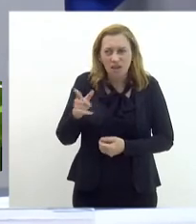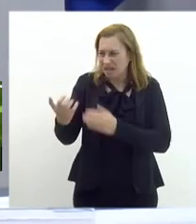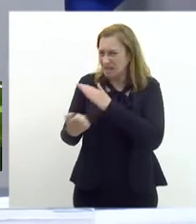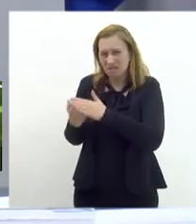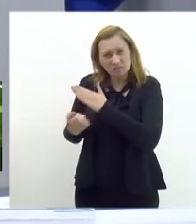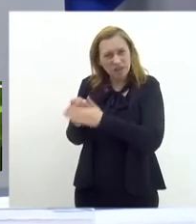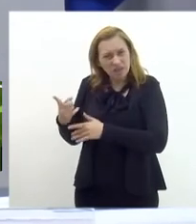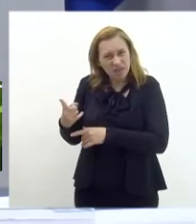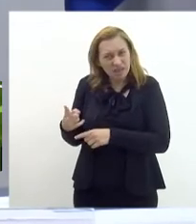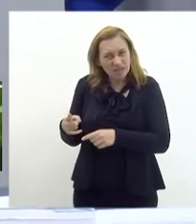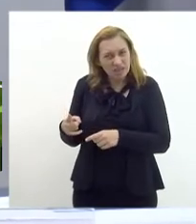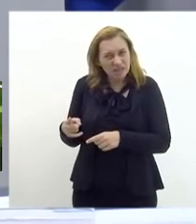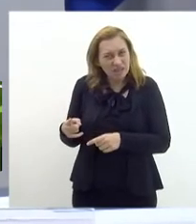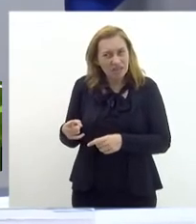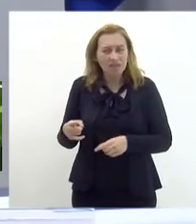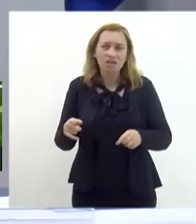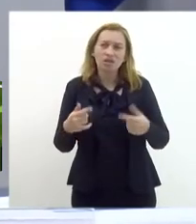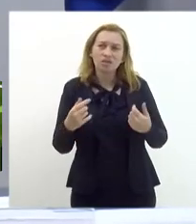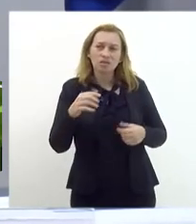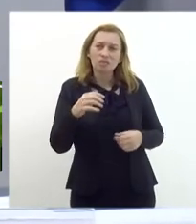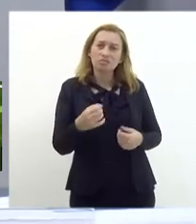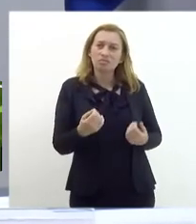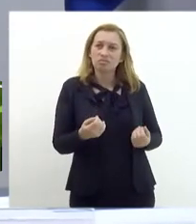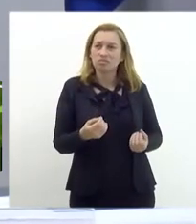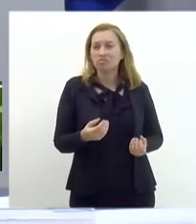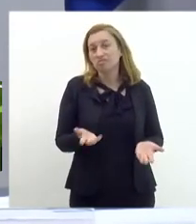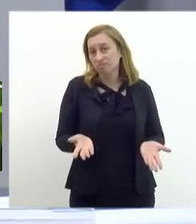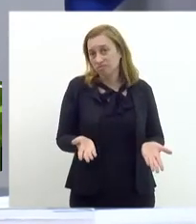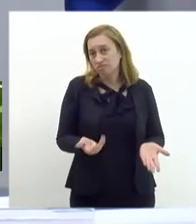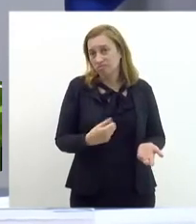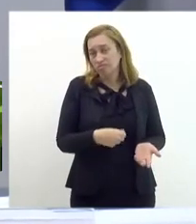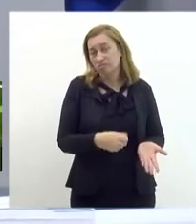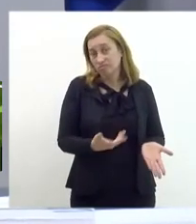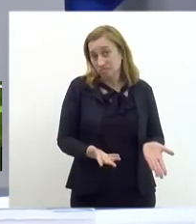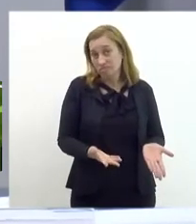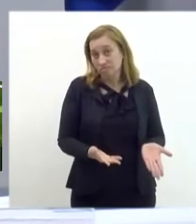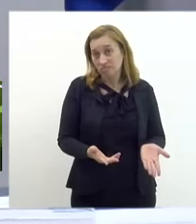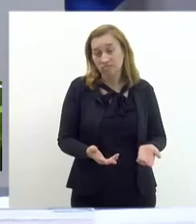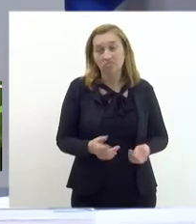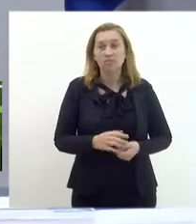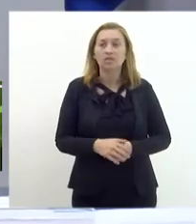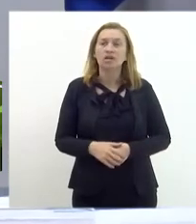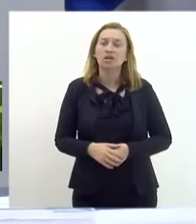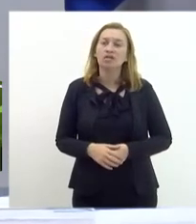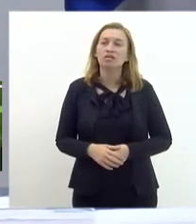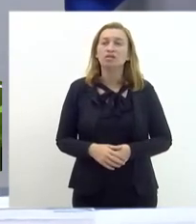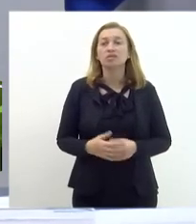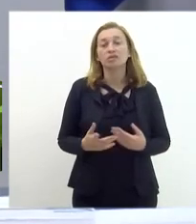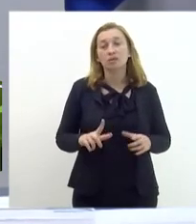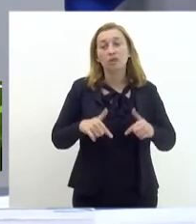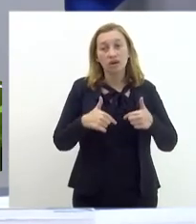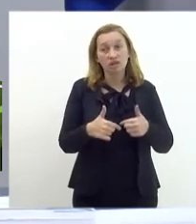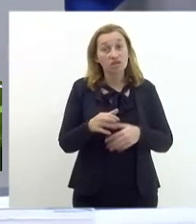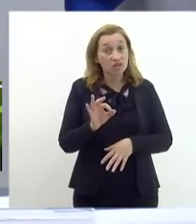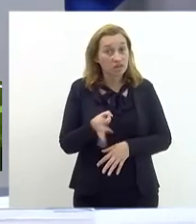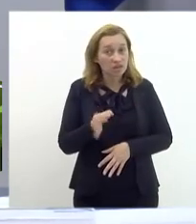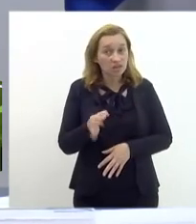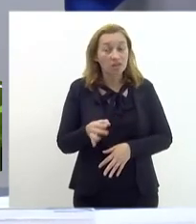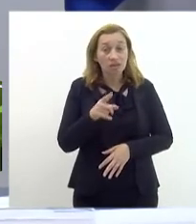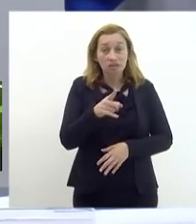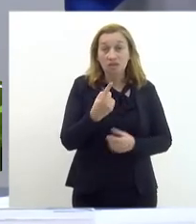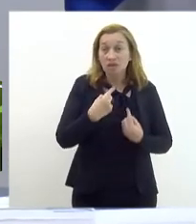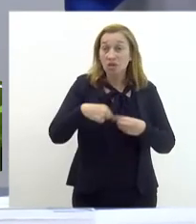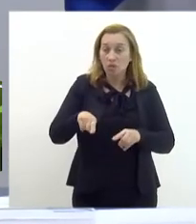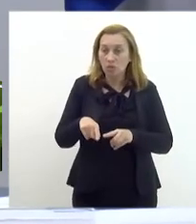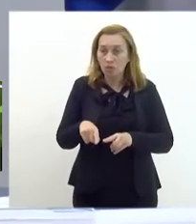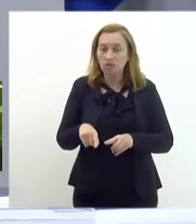é também, mas principalmente, a sonegação. Então, esta é uma forma, inclusive, de você combater